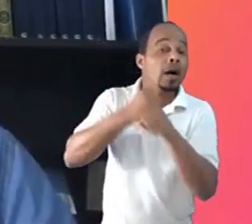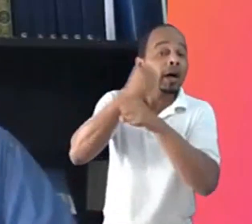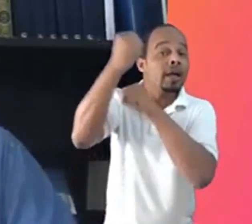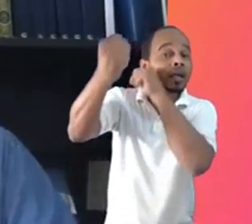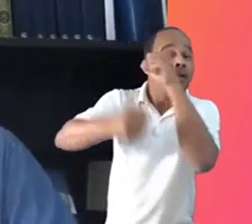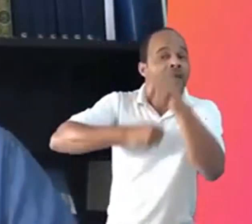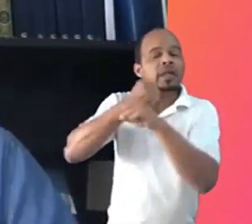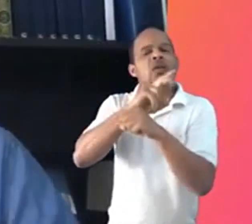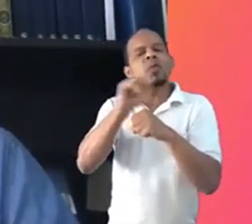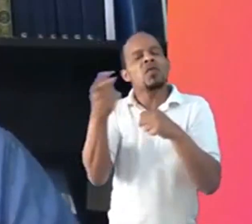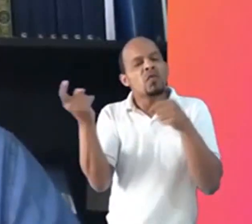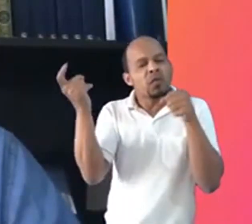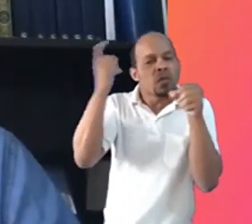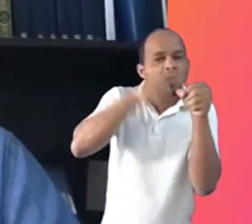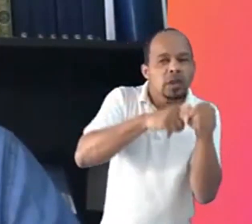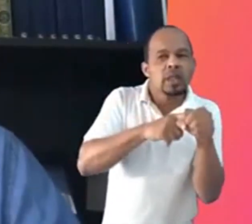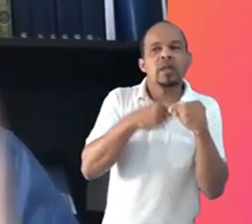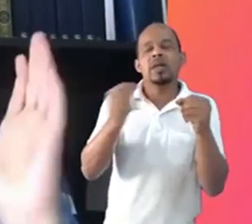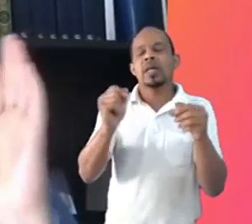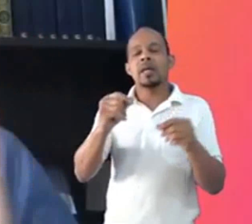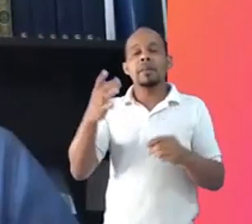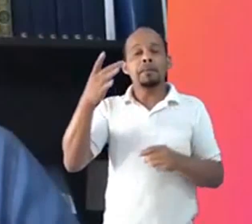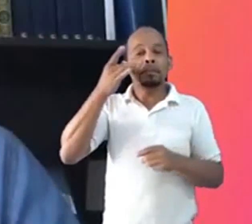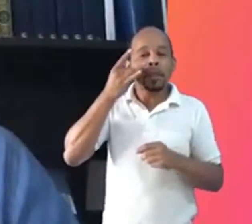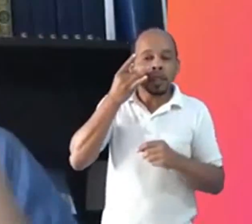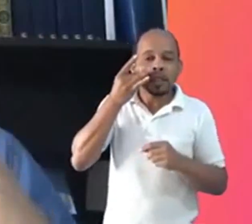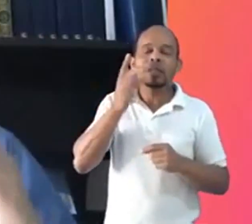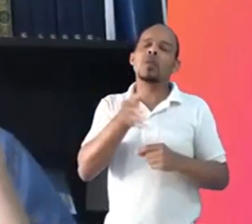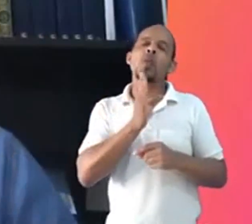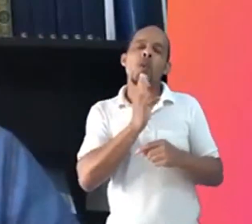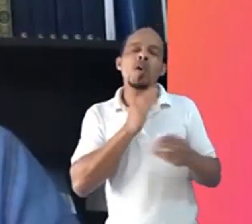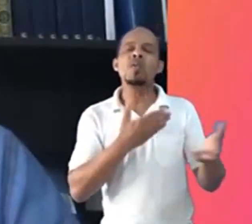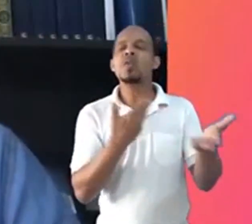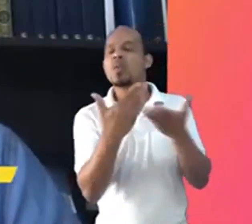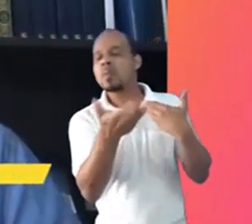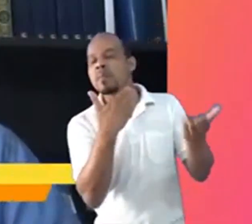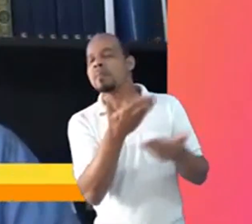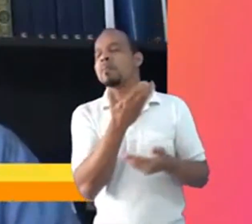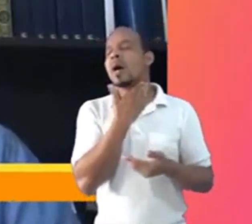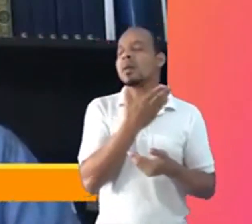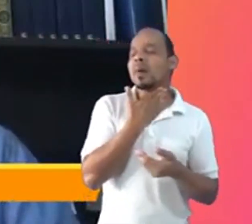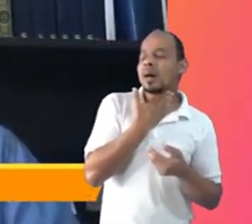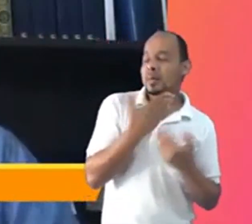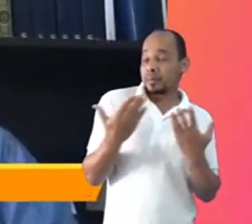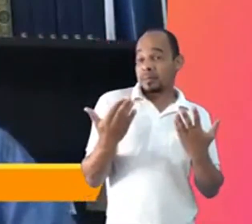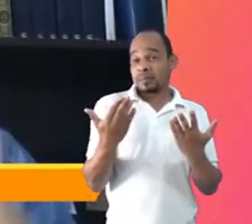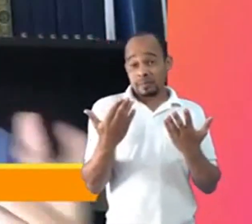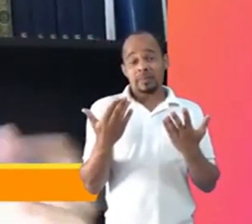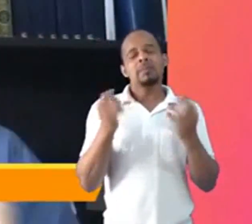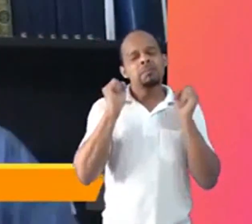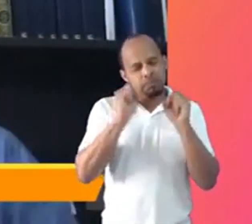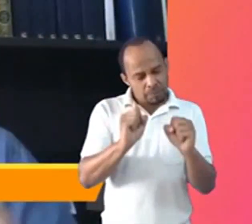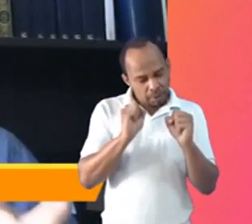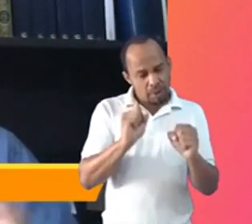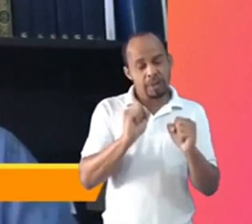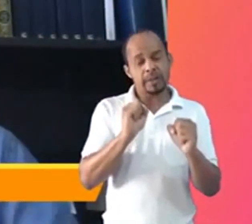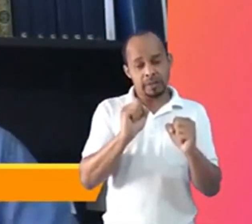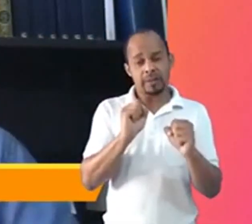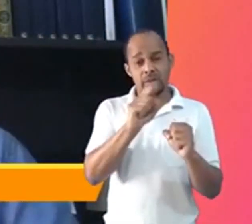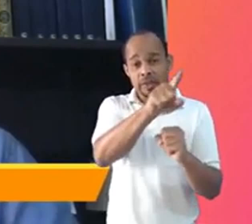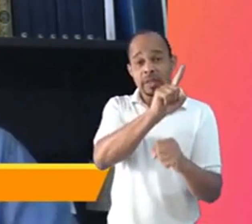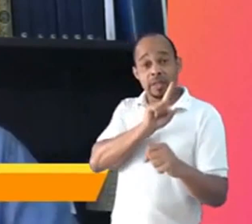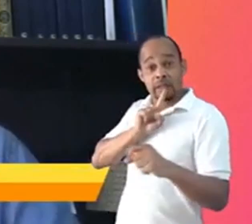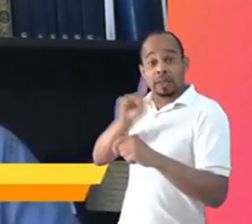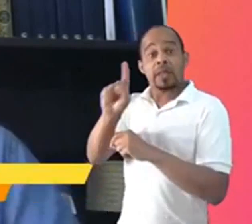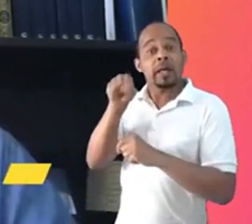agora, mas eu acredito que dentro de um ano tudo vai correr bem e a gente vá poder se conhecer melhor, trocar uma ideia, se esbarrar